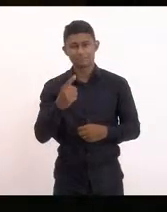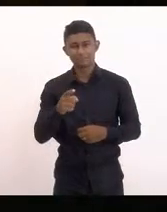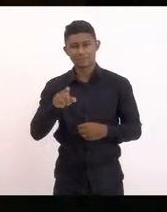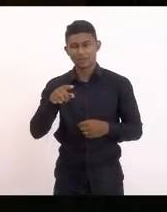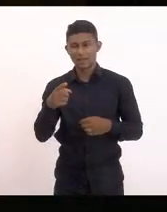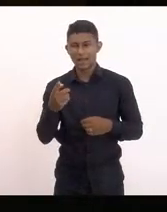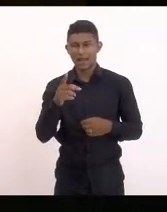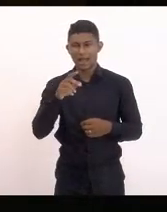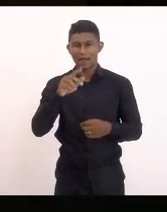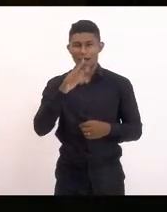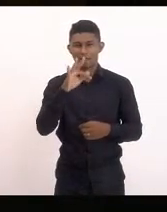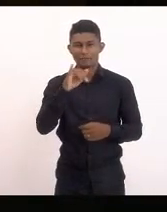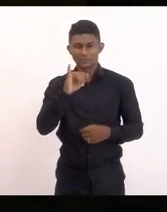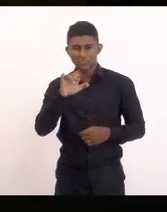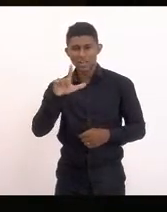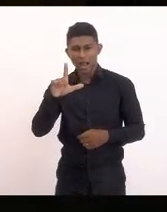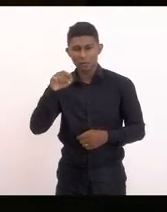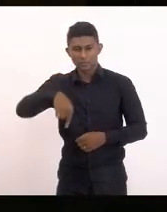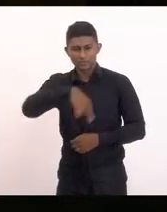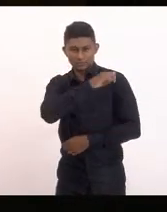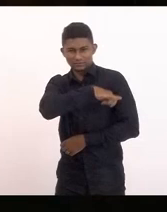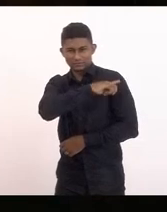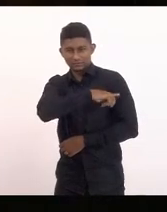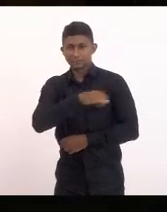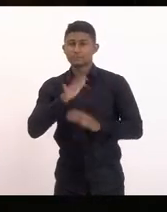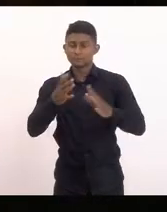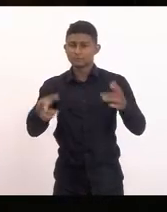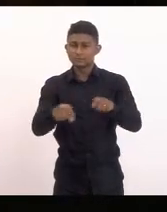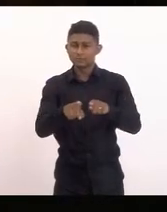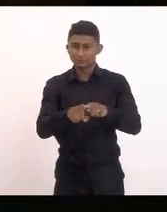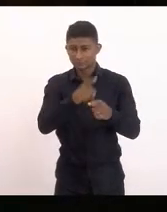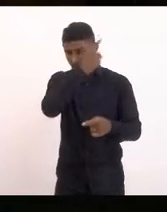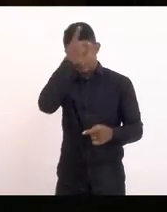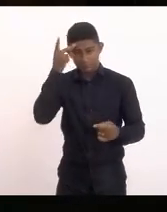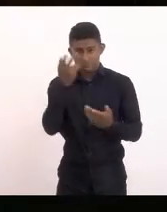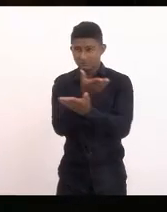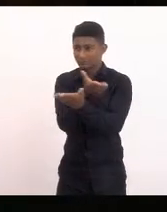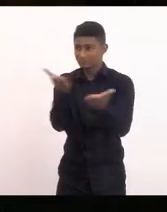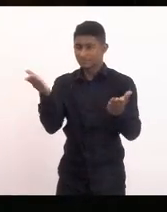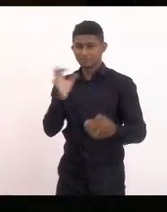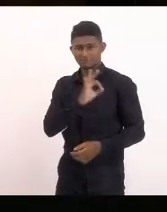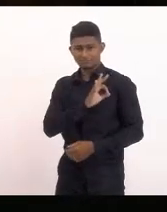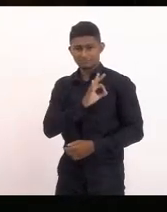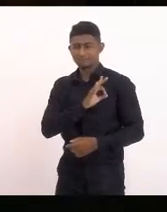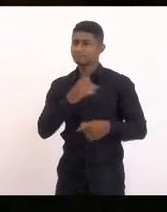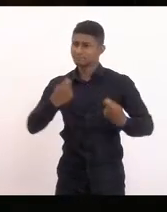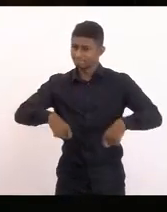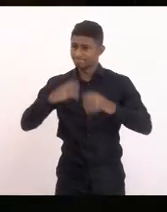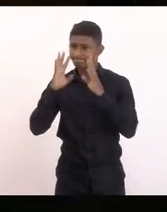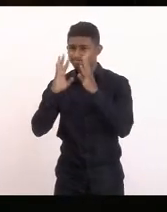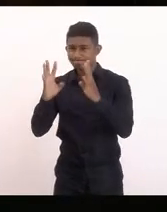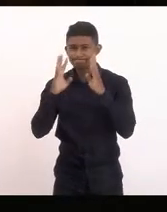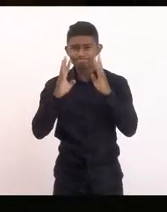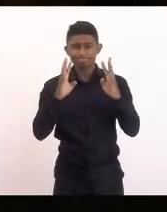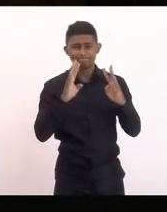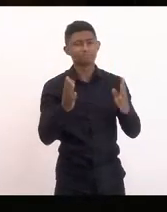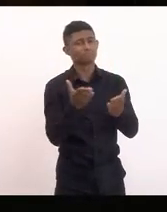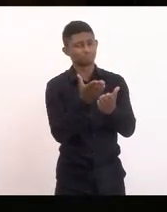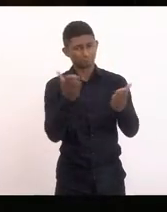deixar de olhar atentamente para estas pessoas que estão aqui em cima e que são pessoas